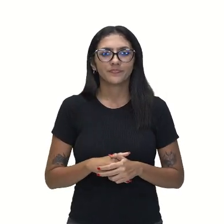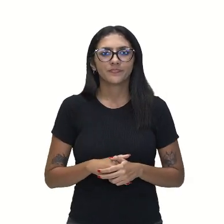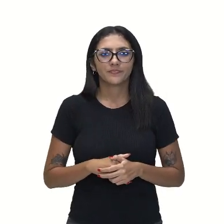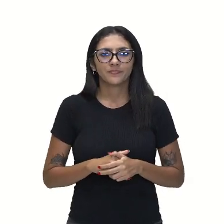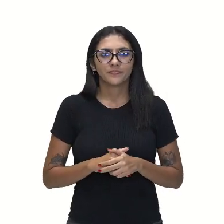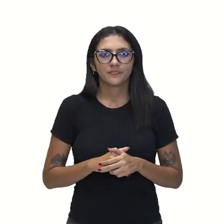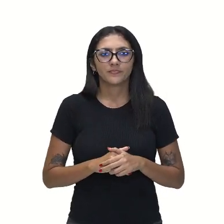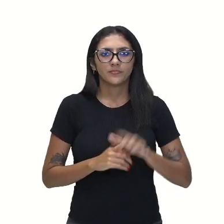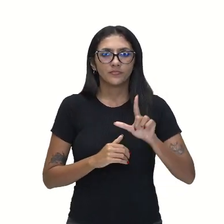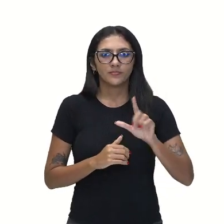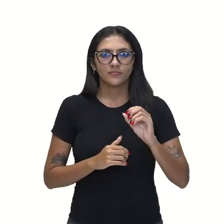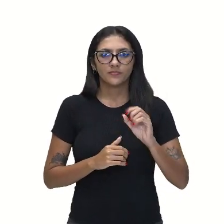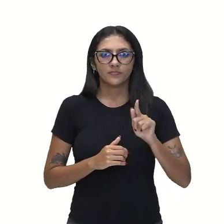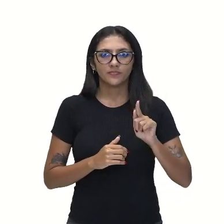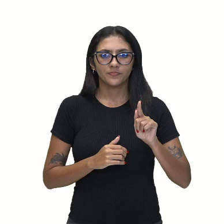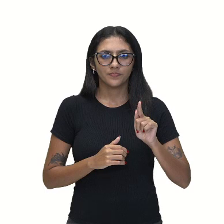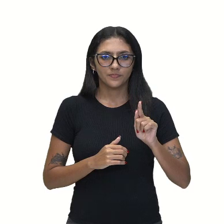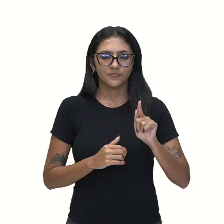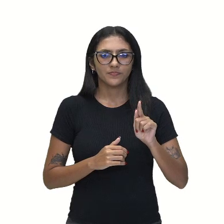Logaritmo